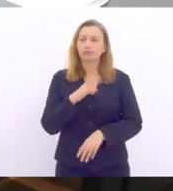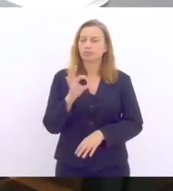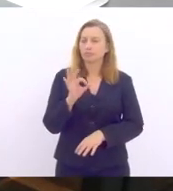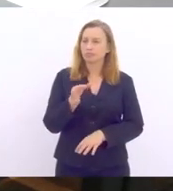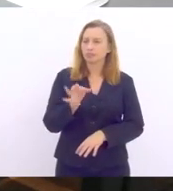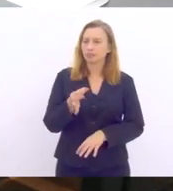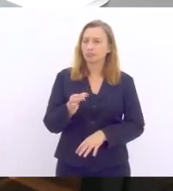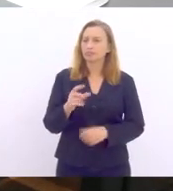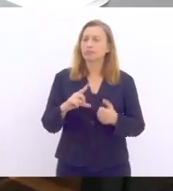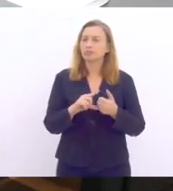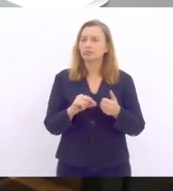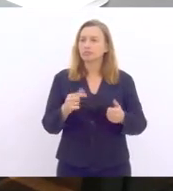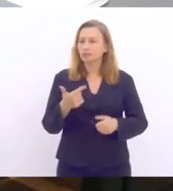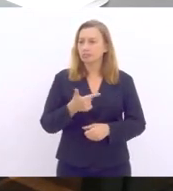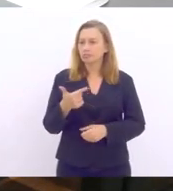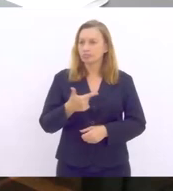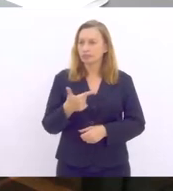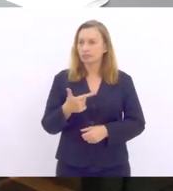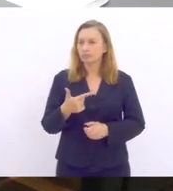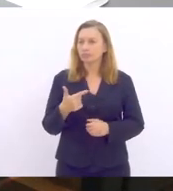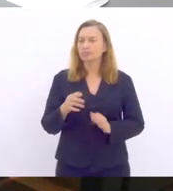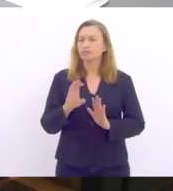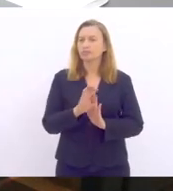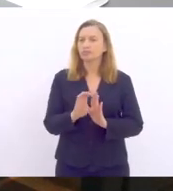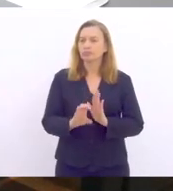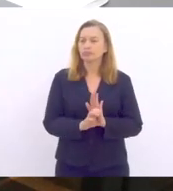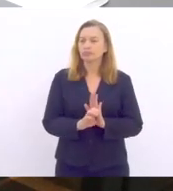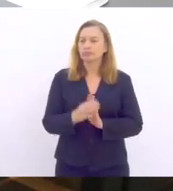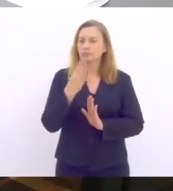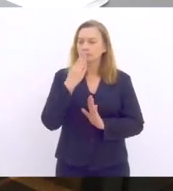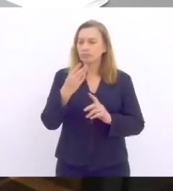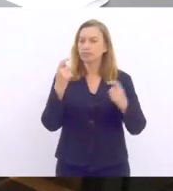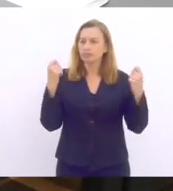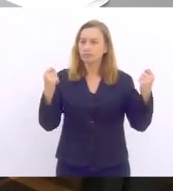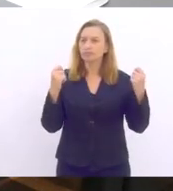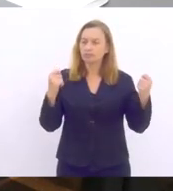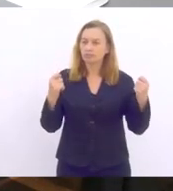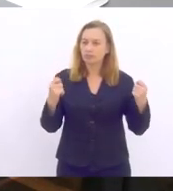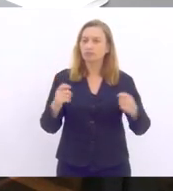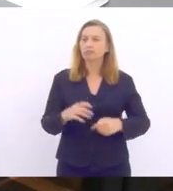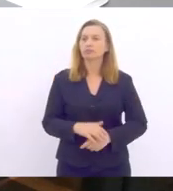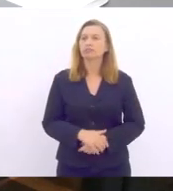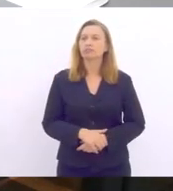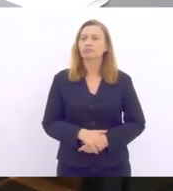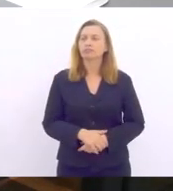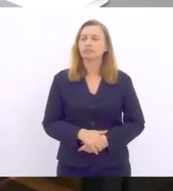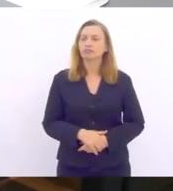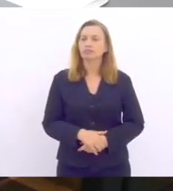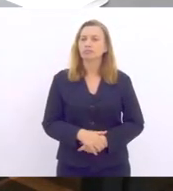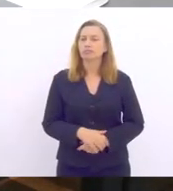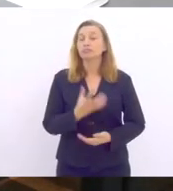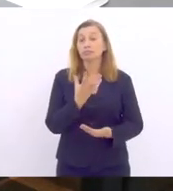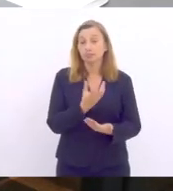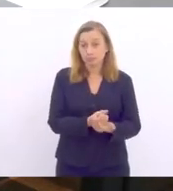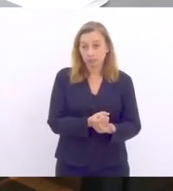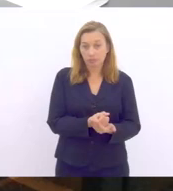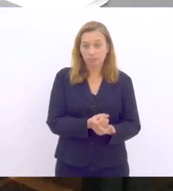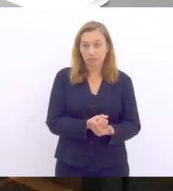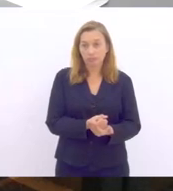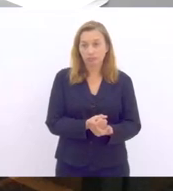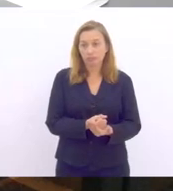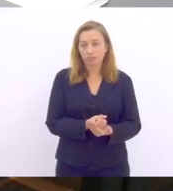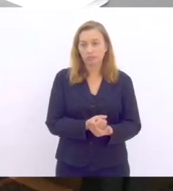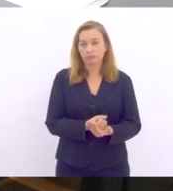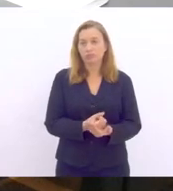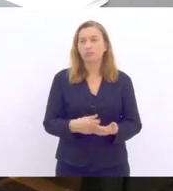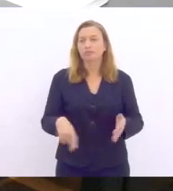o artigo 2º do Estatuto do Torcedor determina efetivamente o cadastramento dos